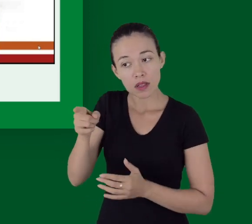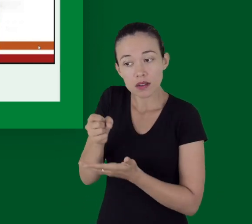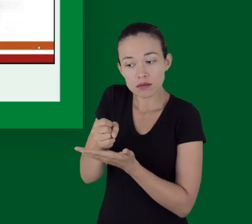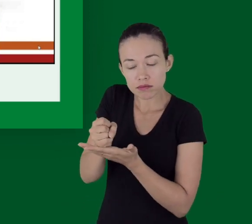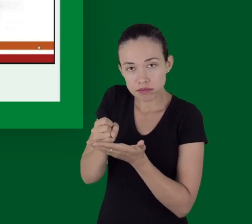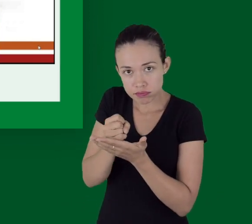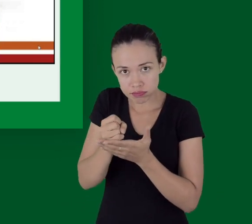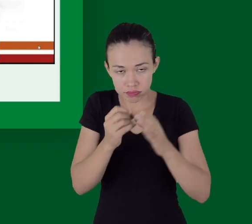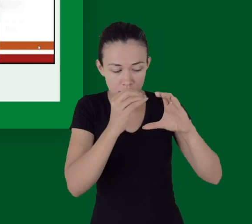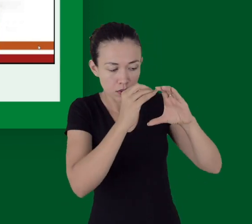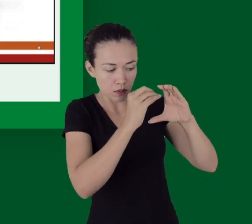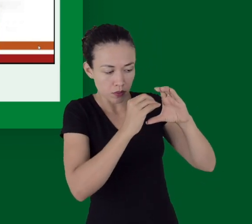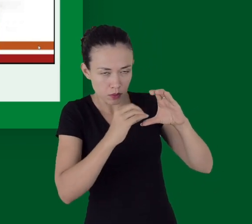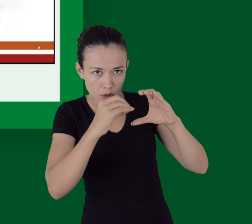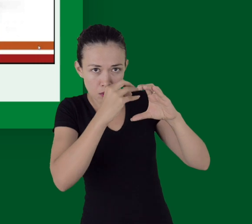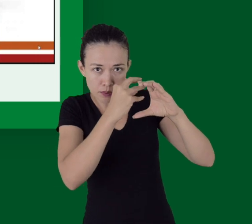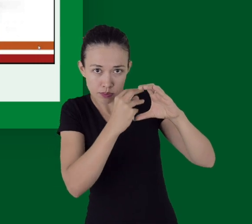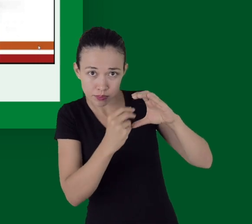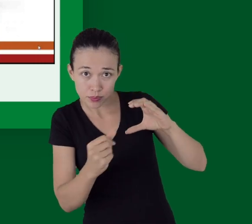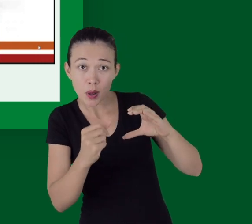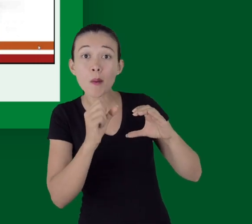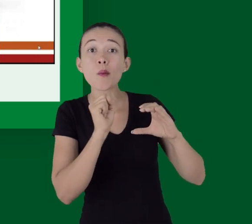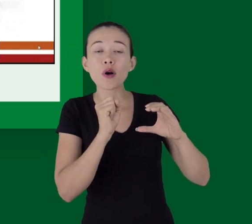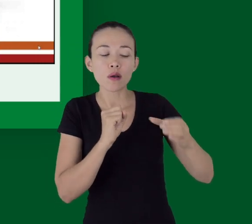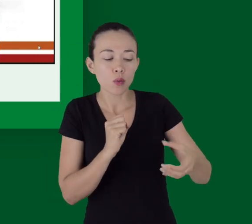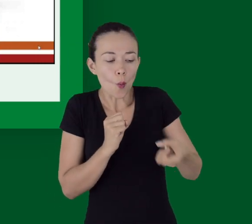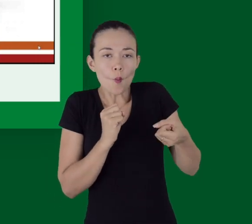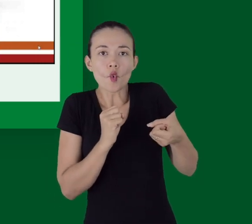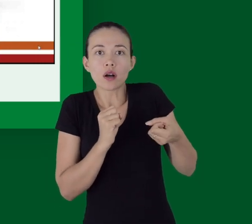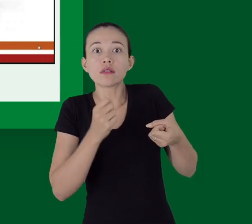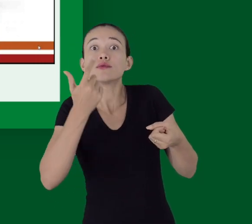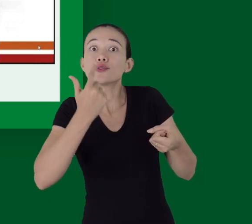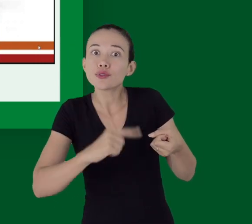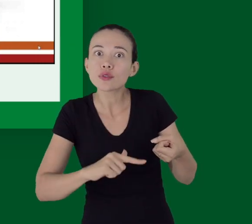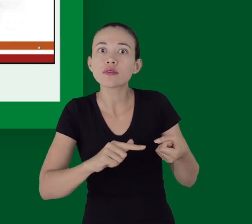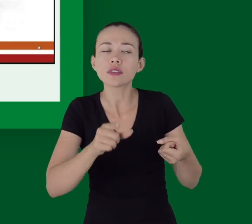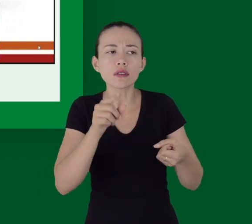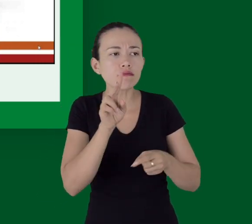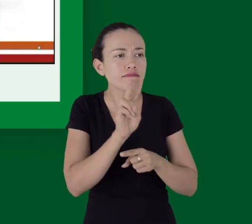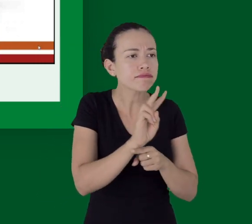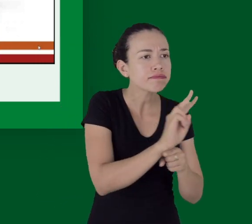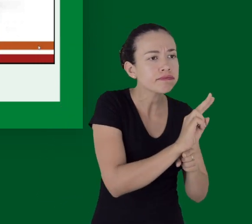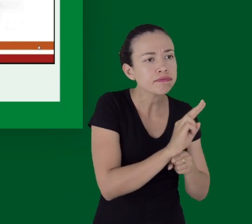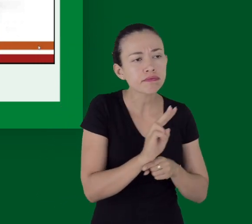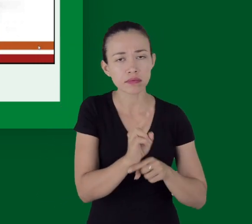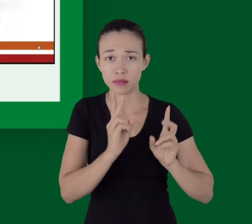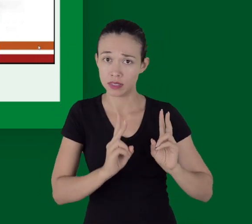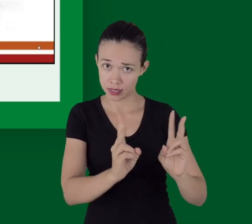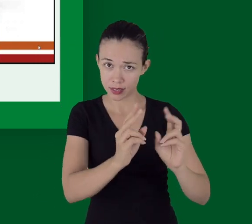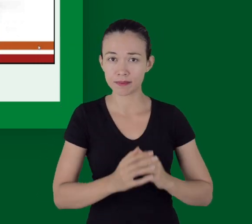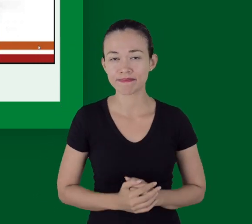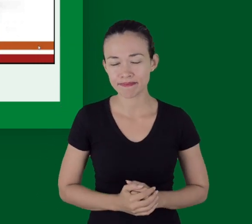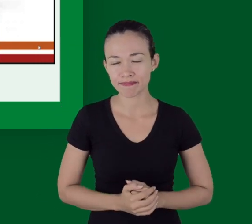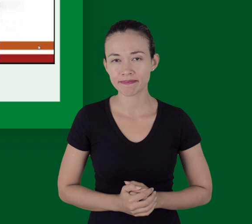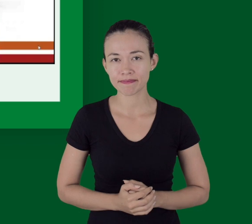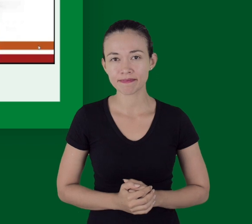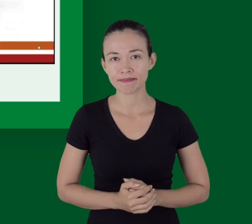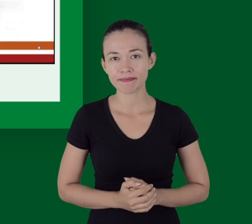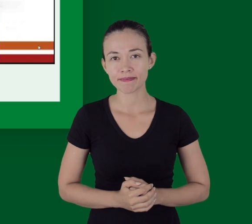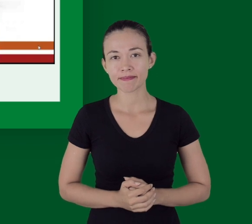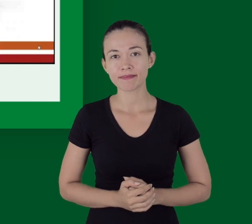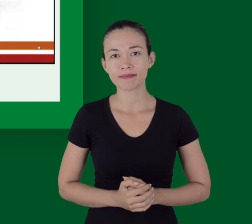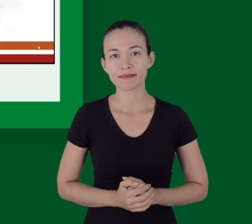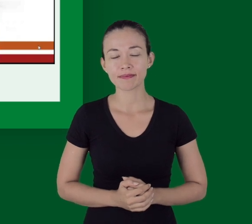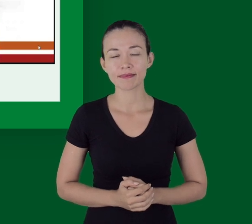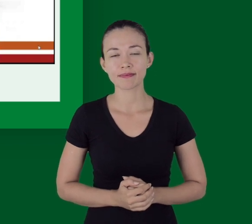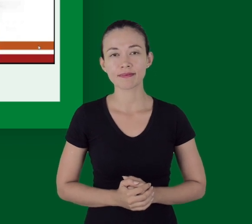a trombólise, o vaso pode fechar novamente, então ficar sempre monitorizado esse paciente, né? Atento. Tem mais 2